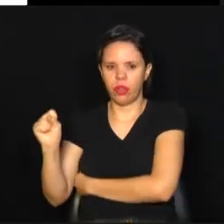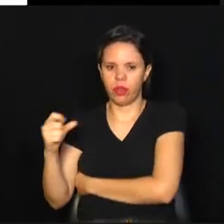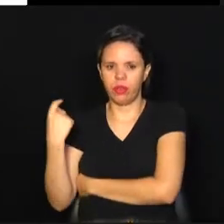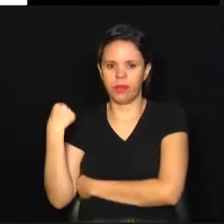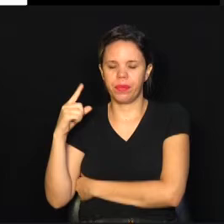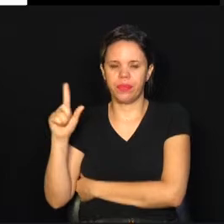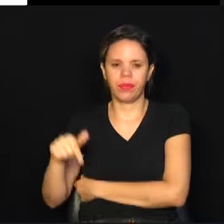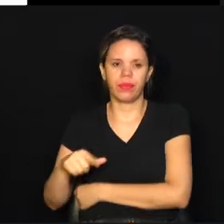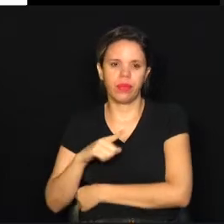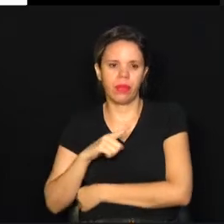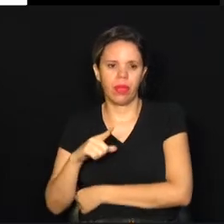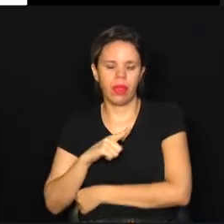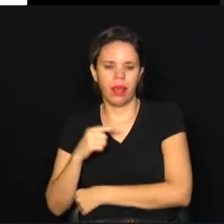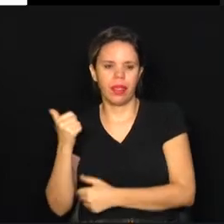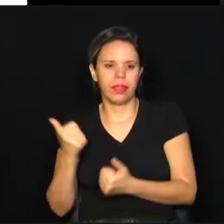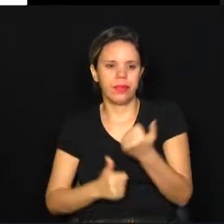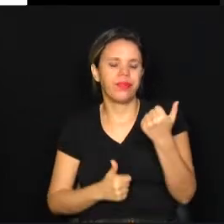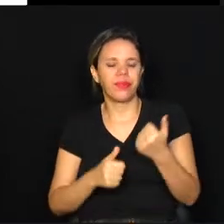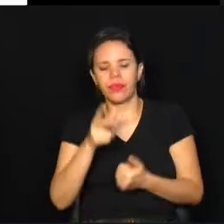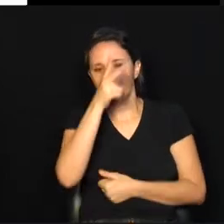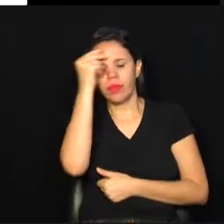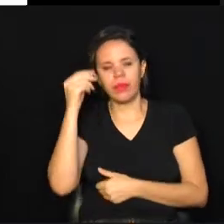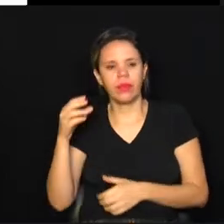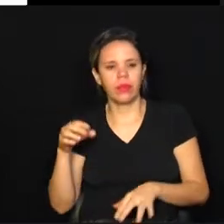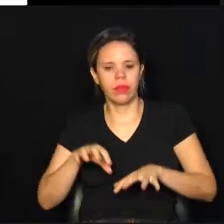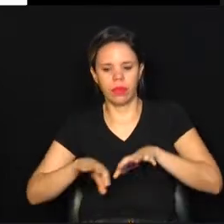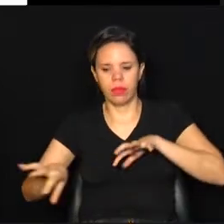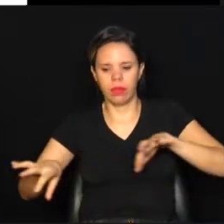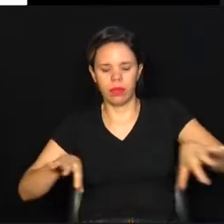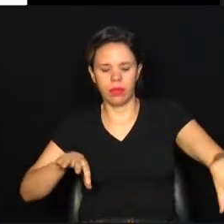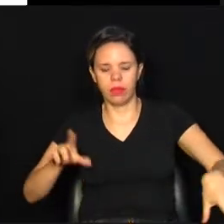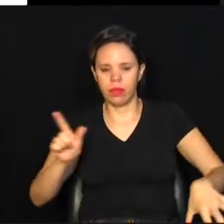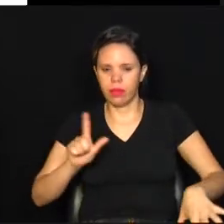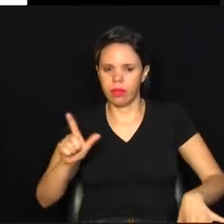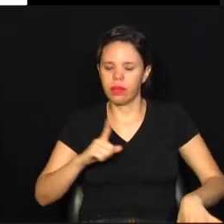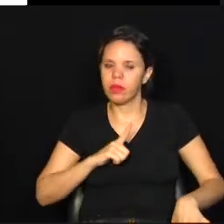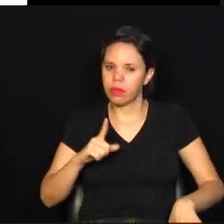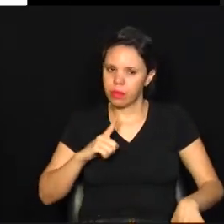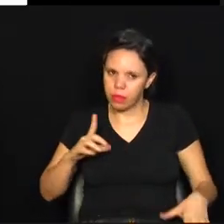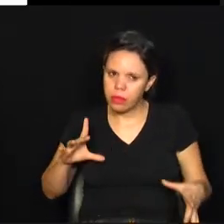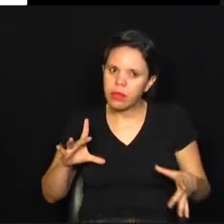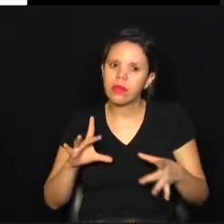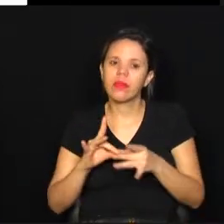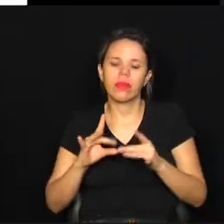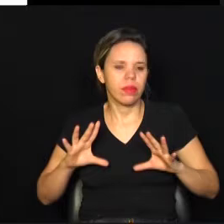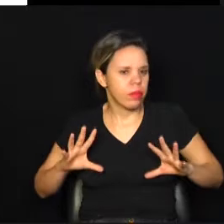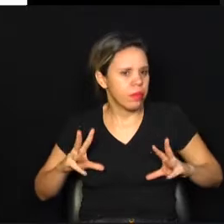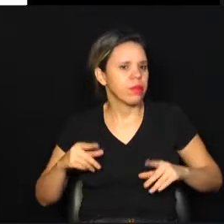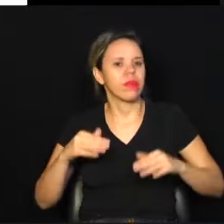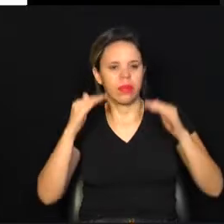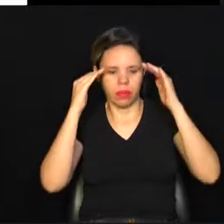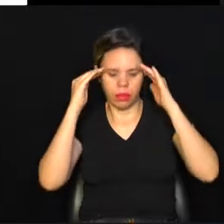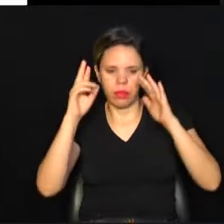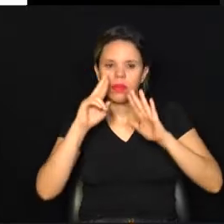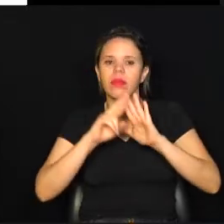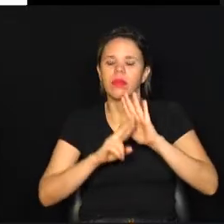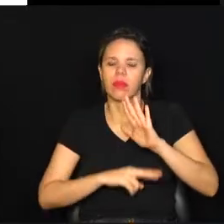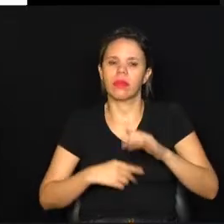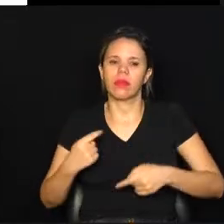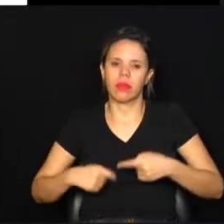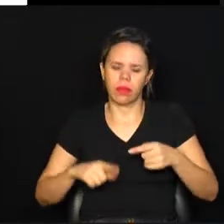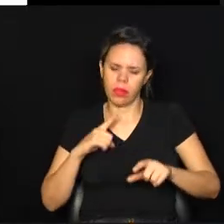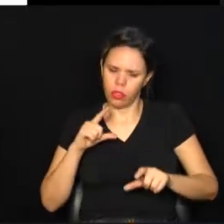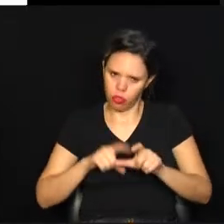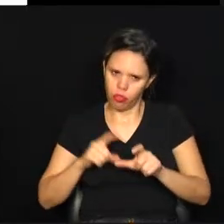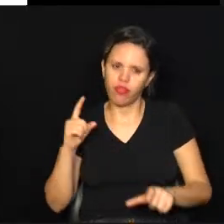a gente tinha uma subprefeitura totalmente descentralizada, claro que a gente tinha conexões com todas as políticas, mas a gente tinha